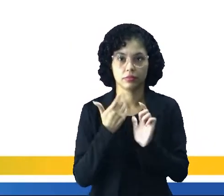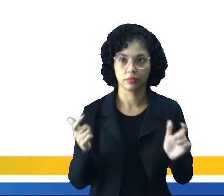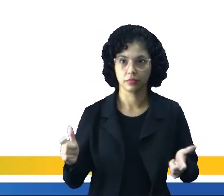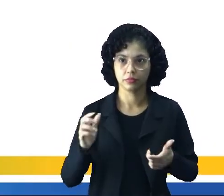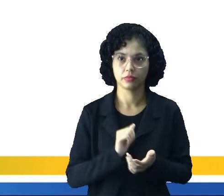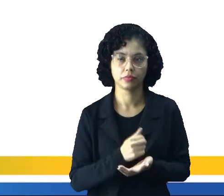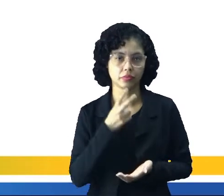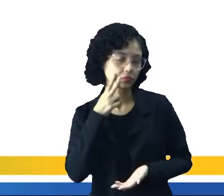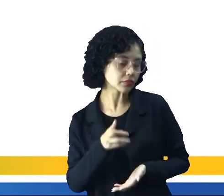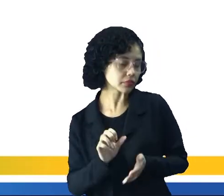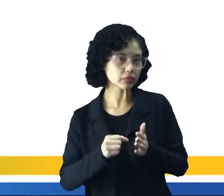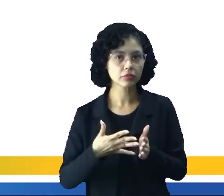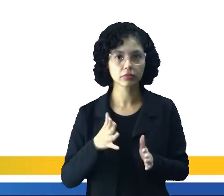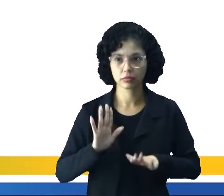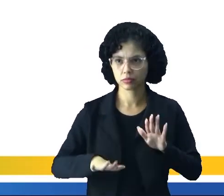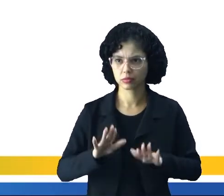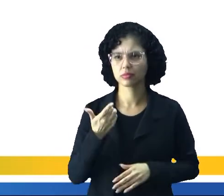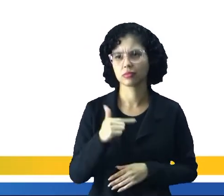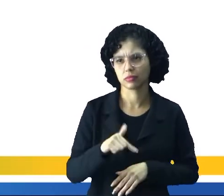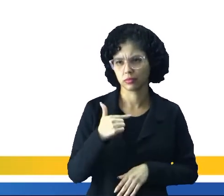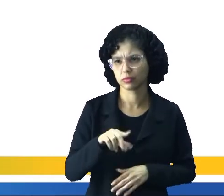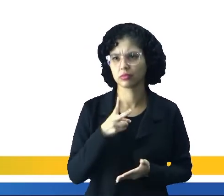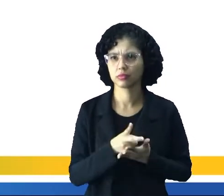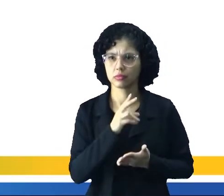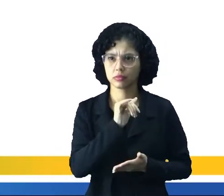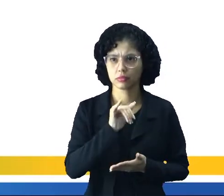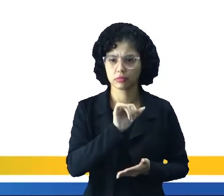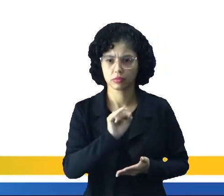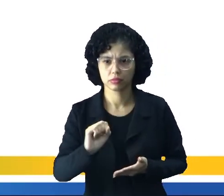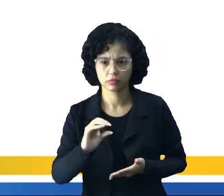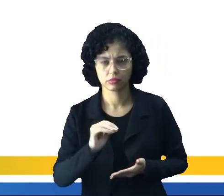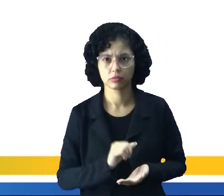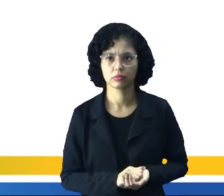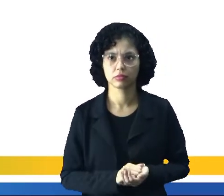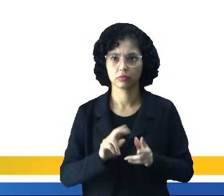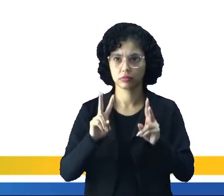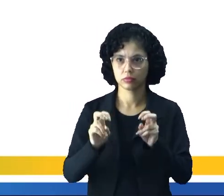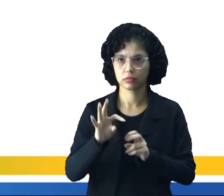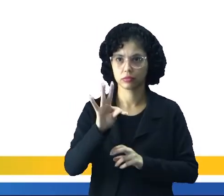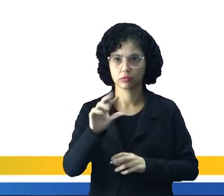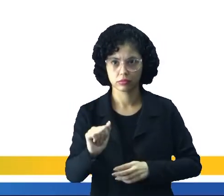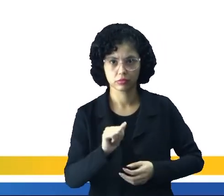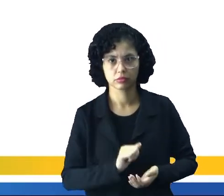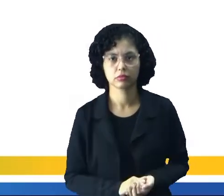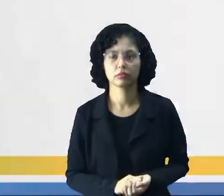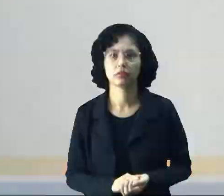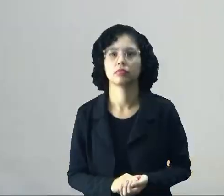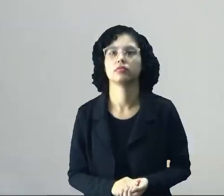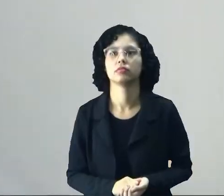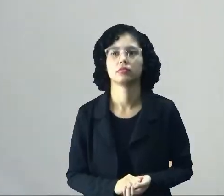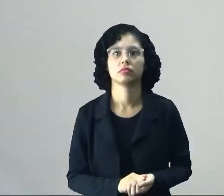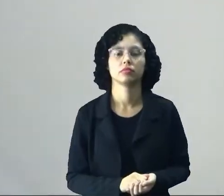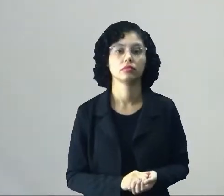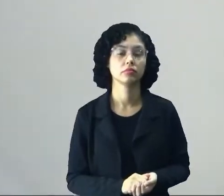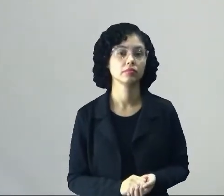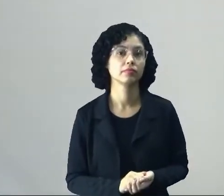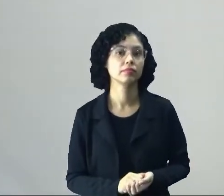alarmante. Vejam aí que ele repete muito, né, o termo isso e o termo tá,